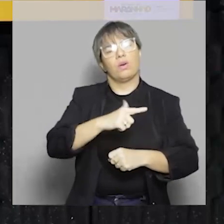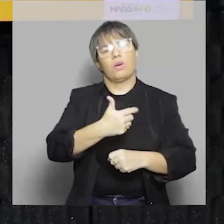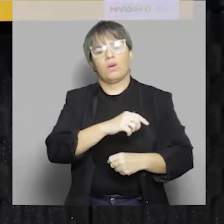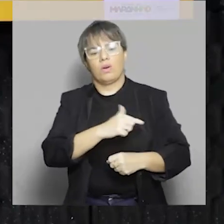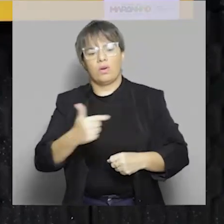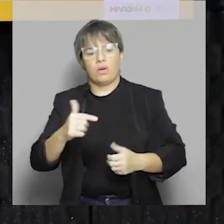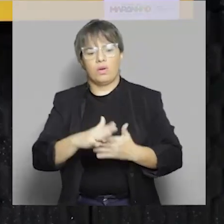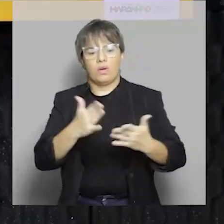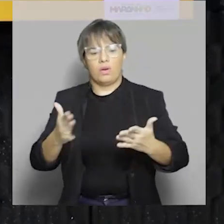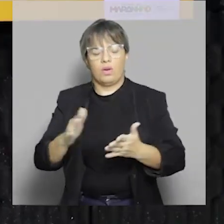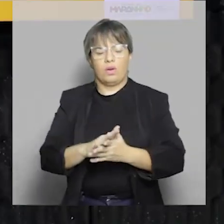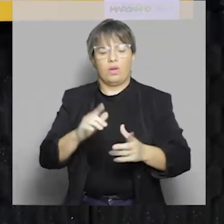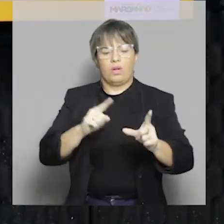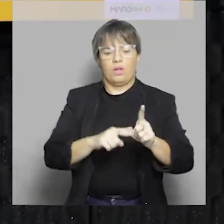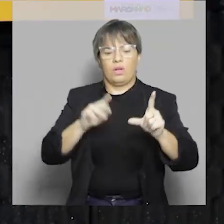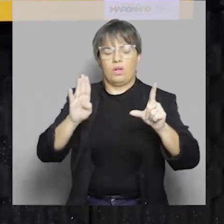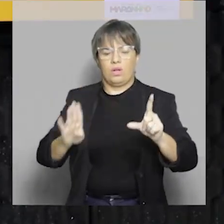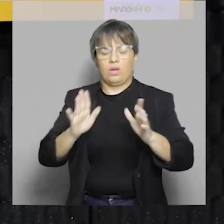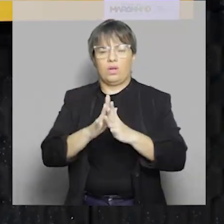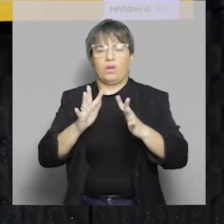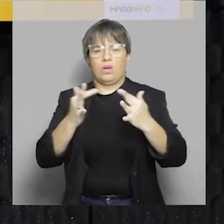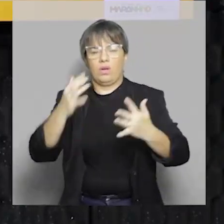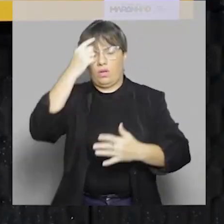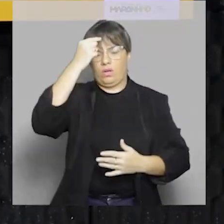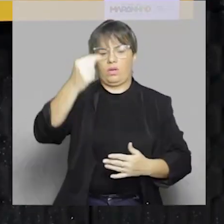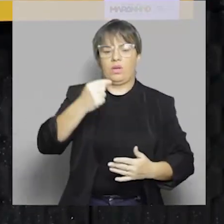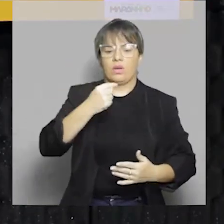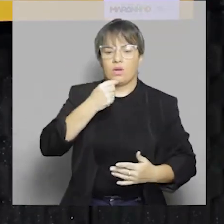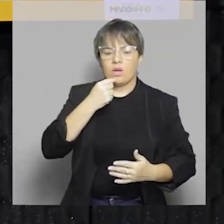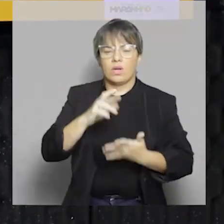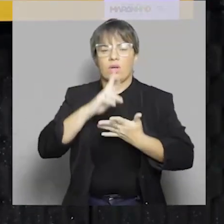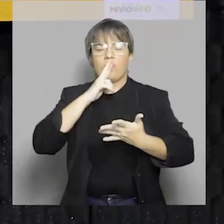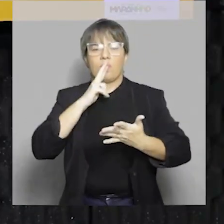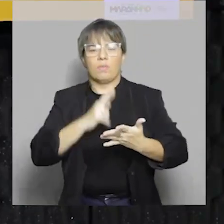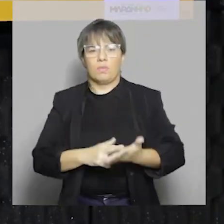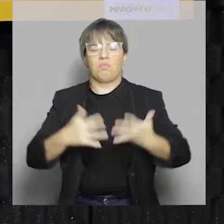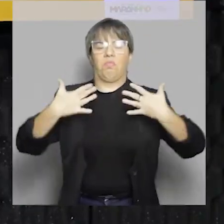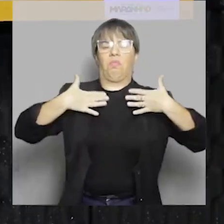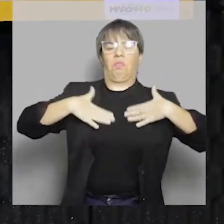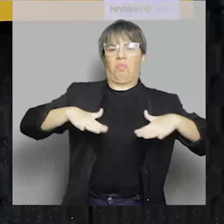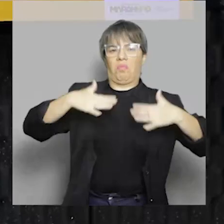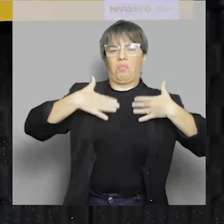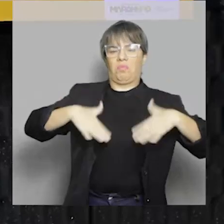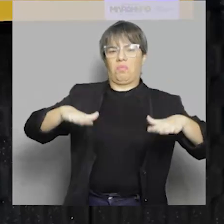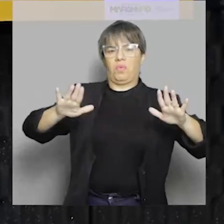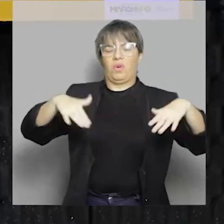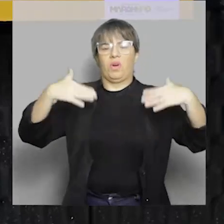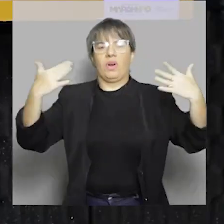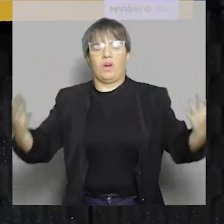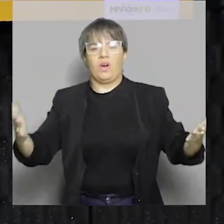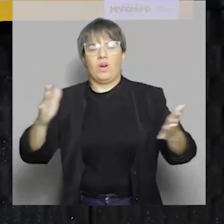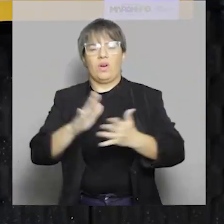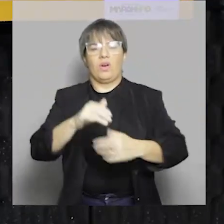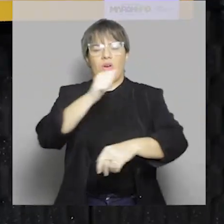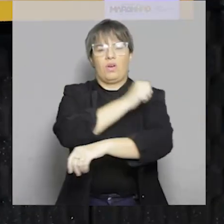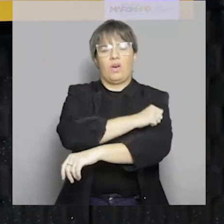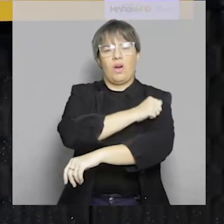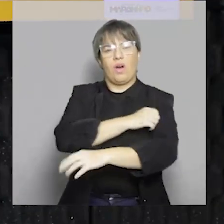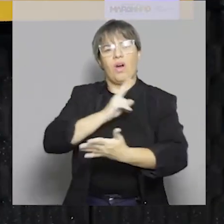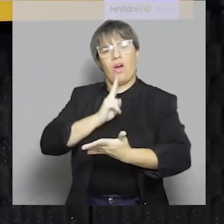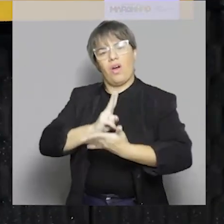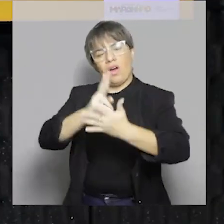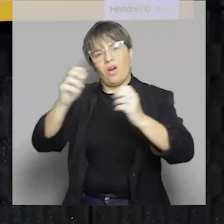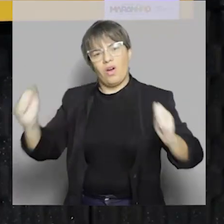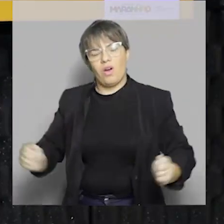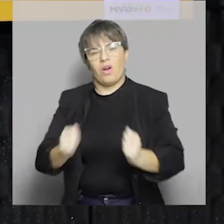hidrológico a partir da análise da imagem. Questão 2022 resolvida tranquilamente. Então é isso, meu estudante. Continua acompanhando a